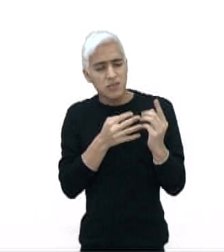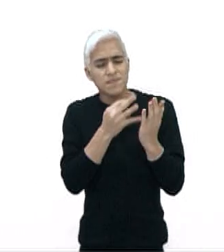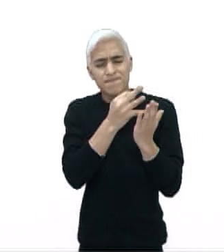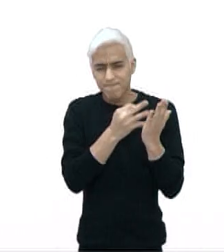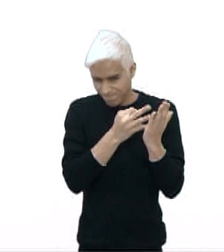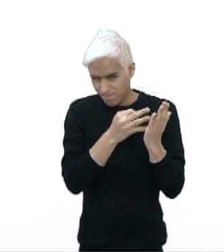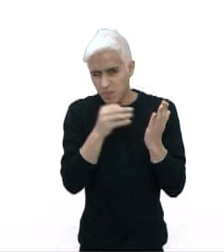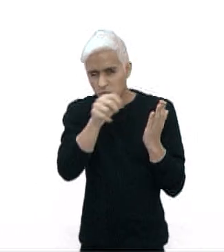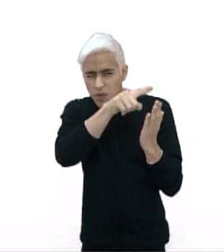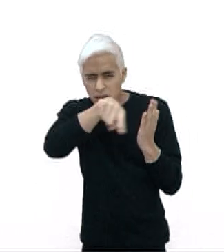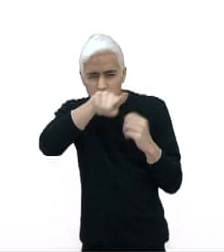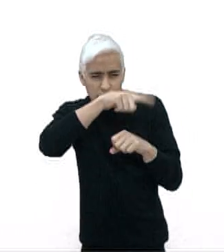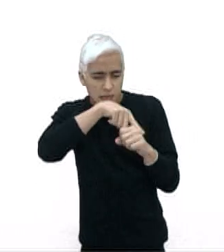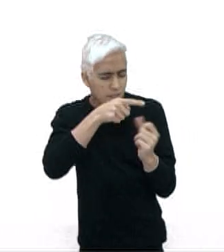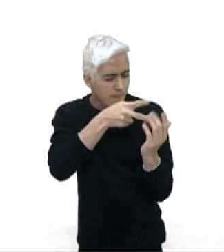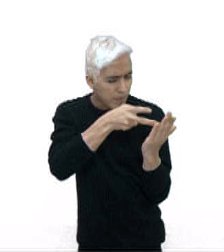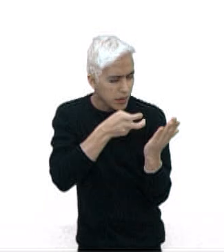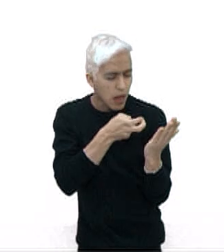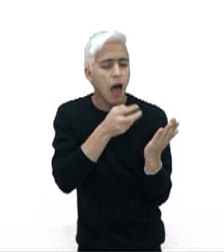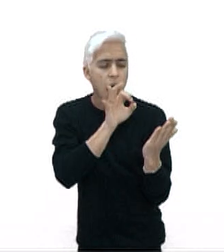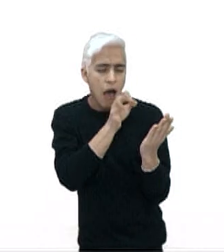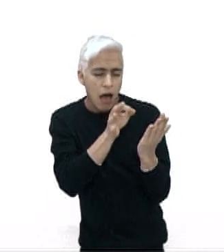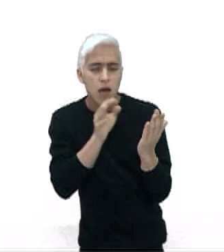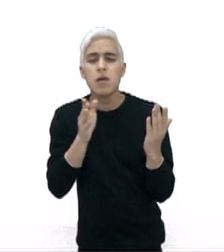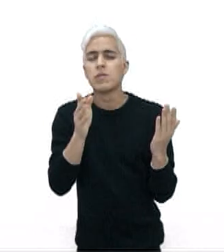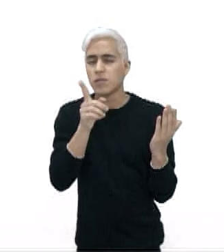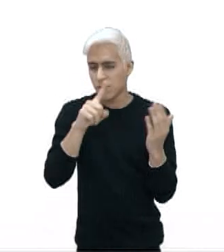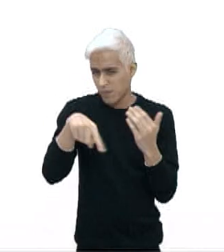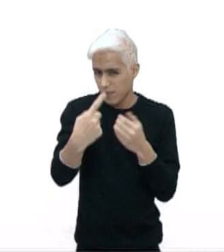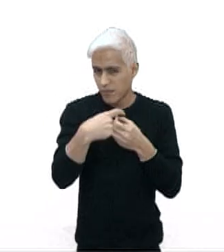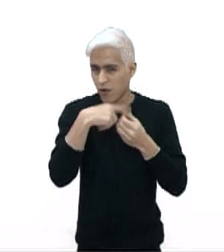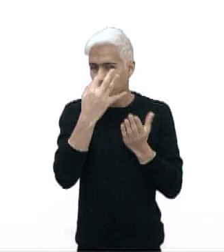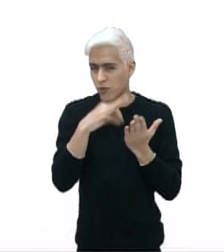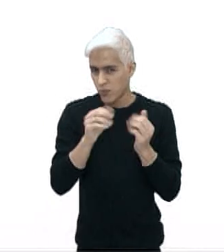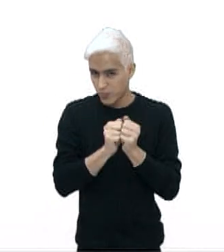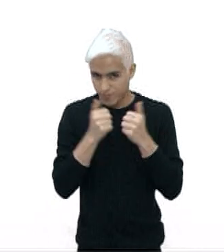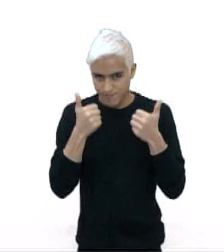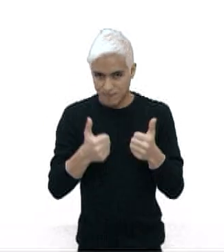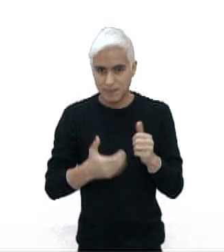para você e a gente já volta para corrigir junto.